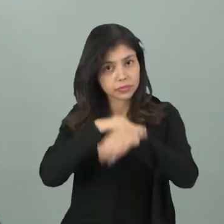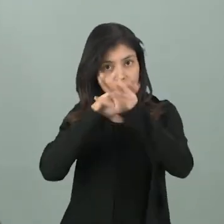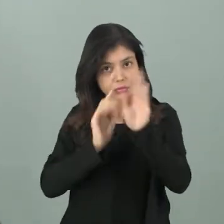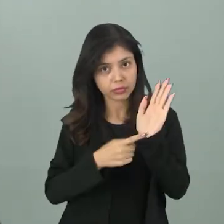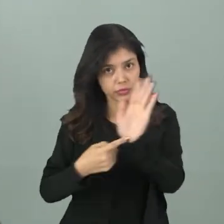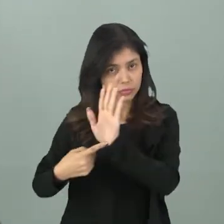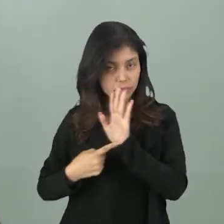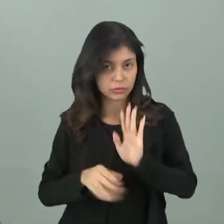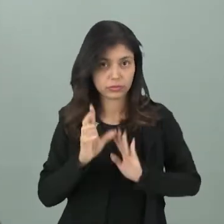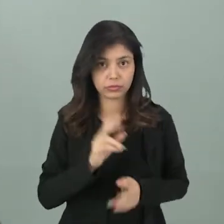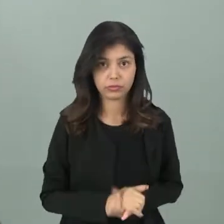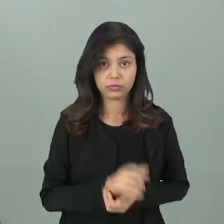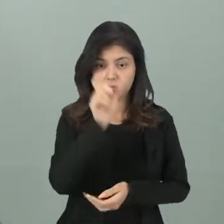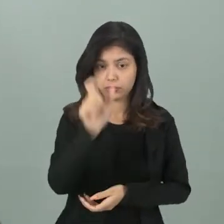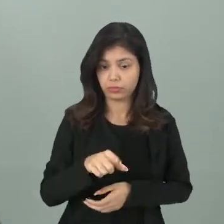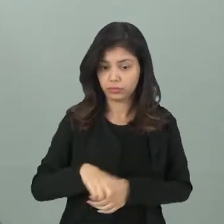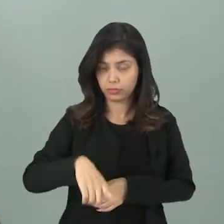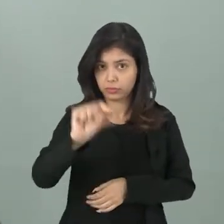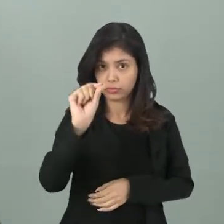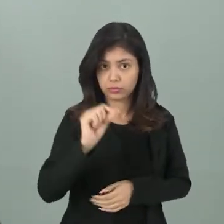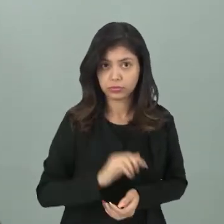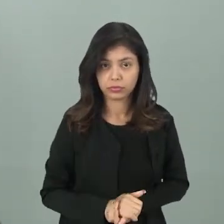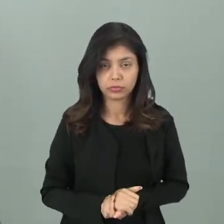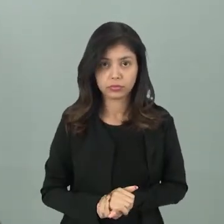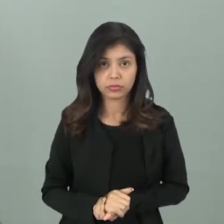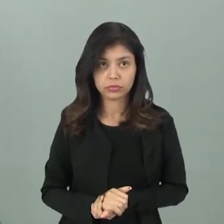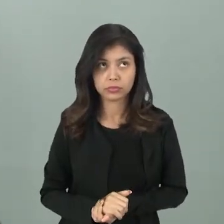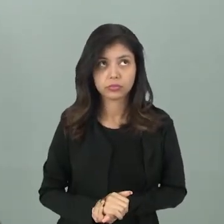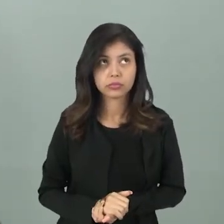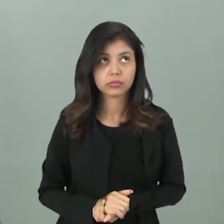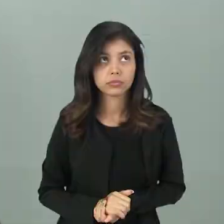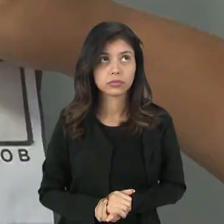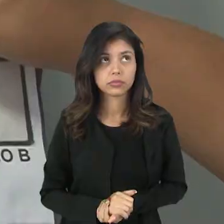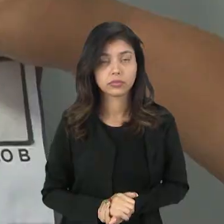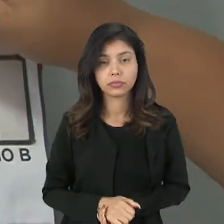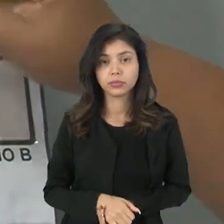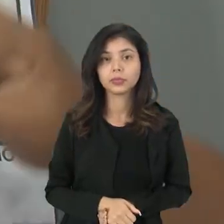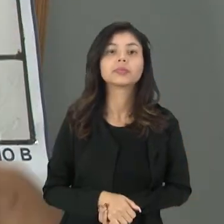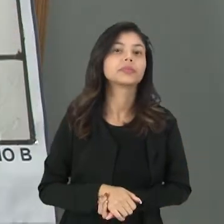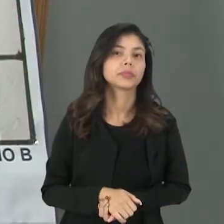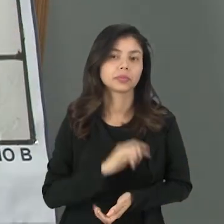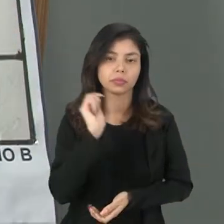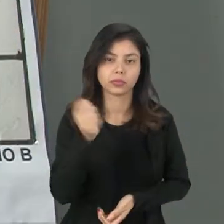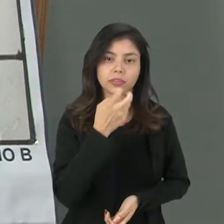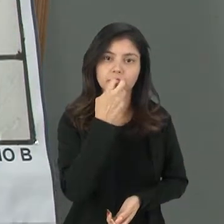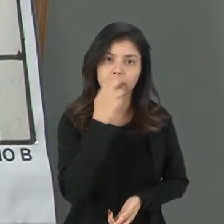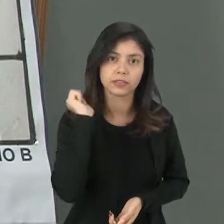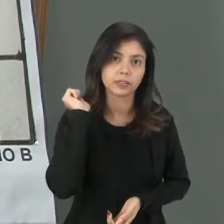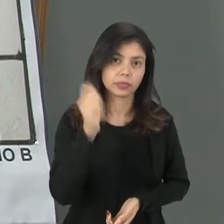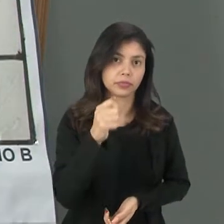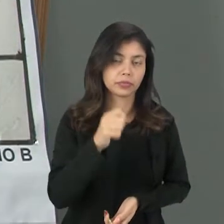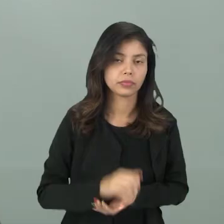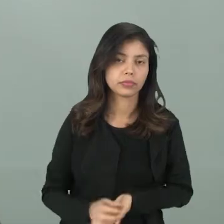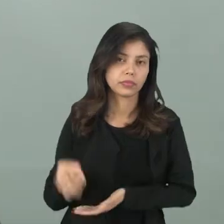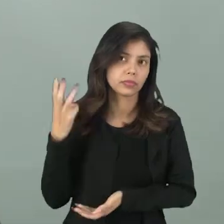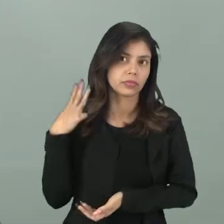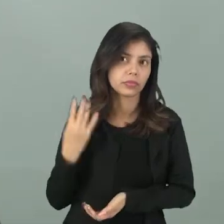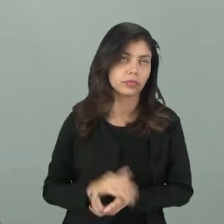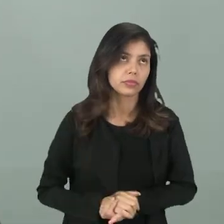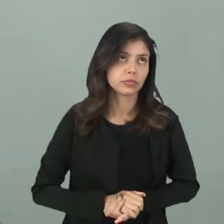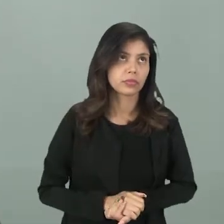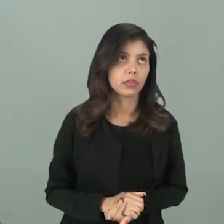da tabela, que o personagem mais votado foi a Mônica. Então,